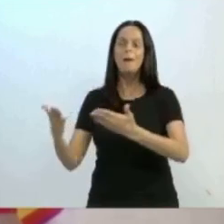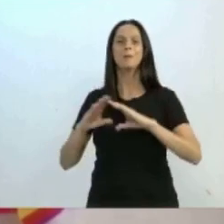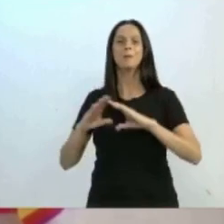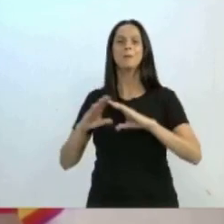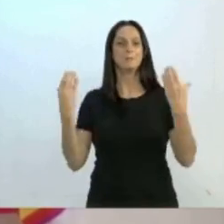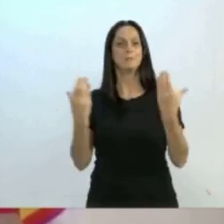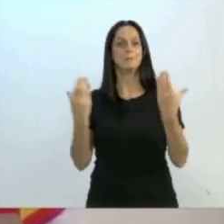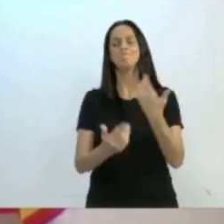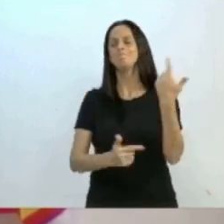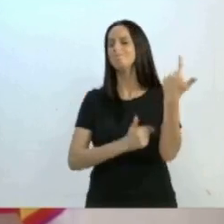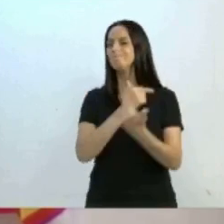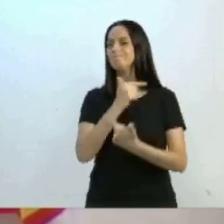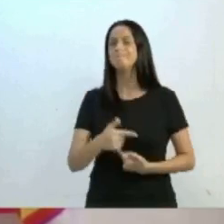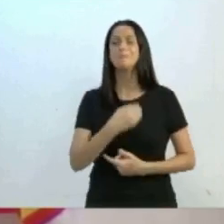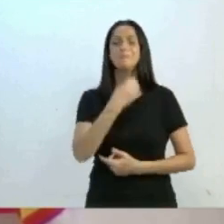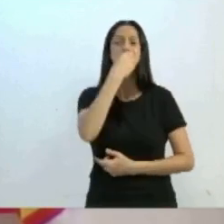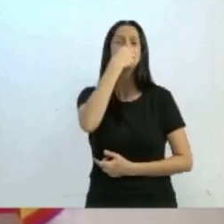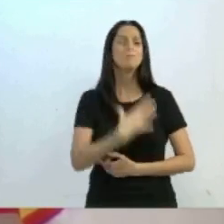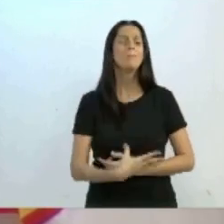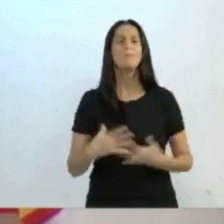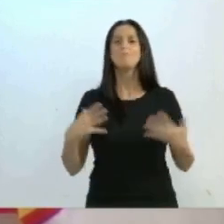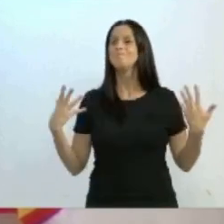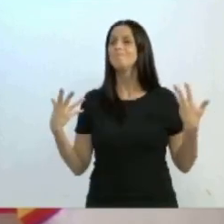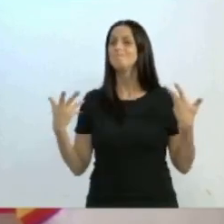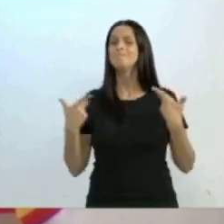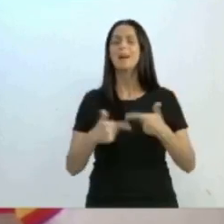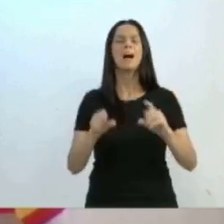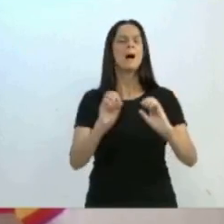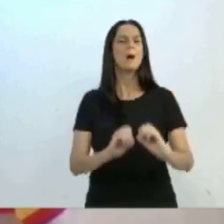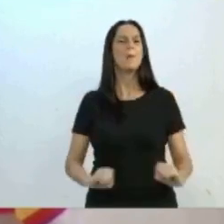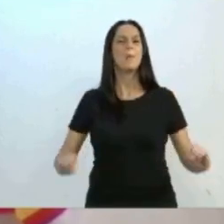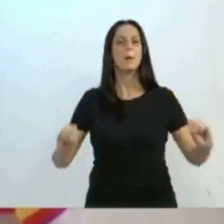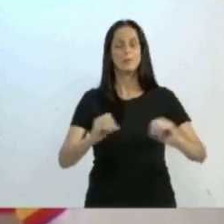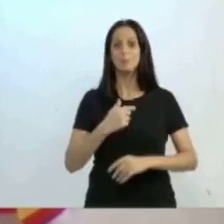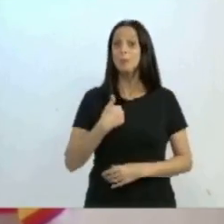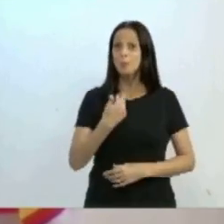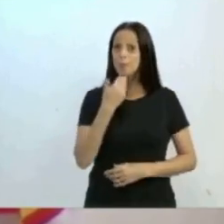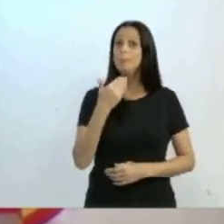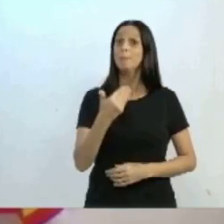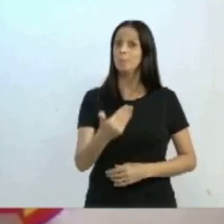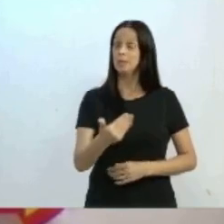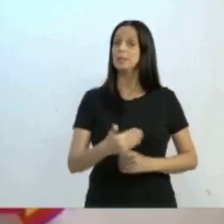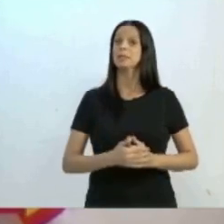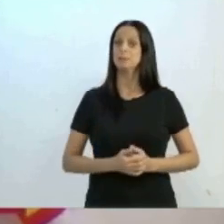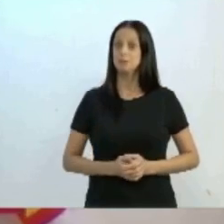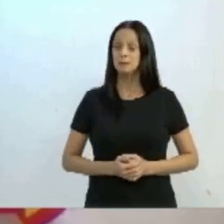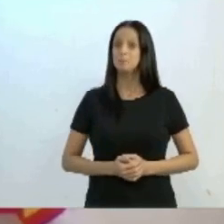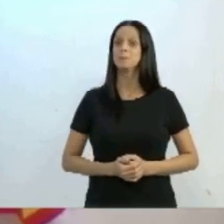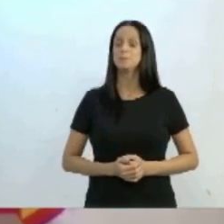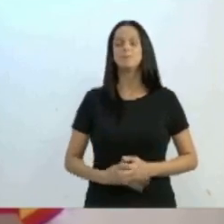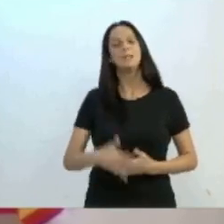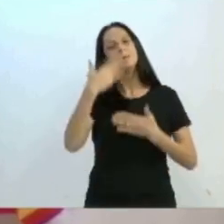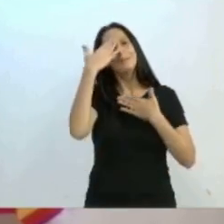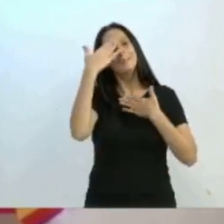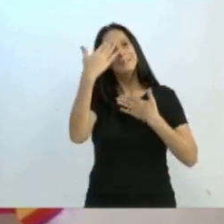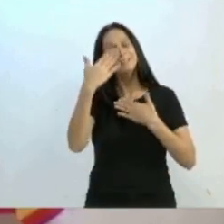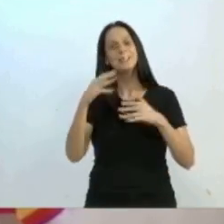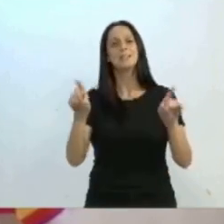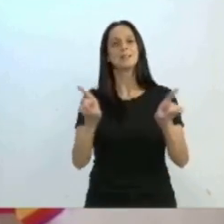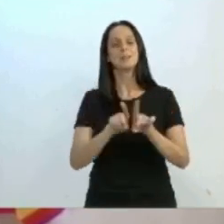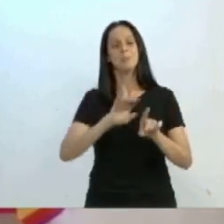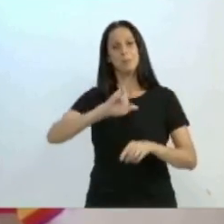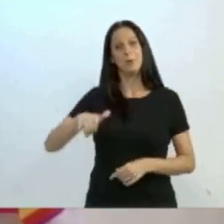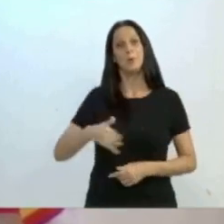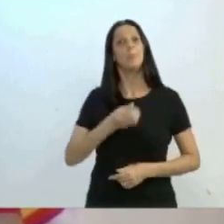esses trabalhos fantásticos que tem nos nossos filhos nossos educandários Esse é um pedido que eu faço então quero realmente agradecer aqui a